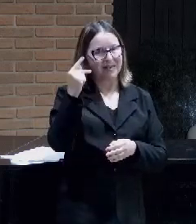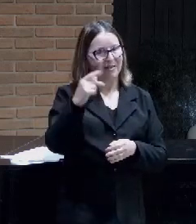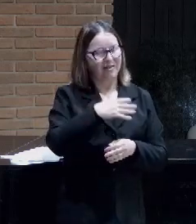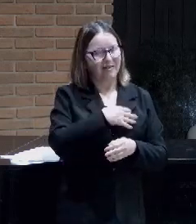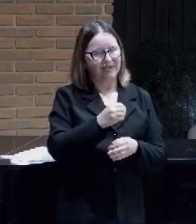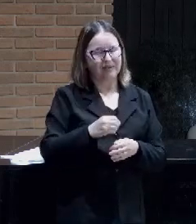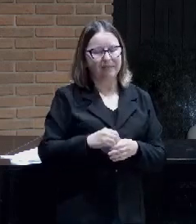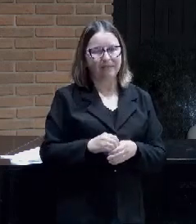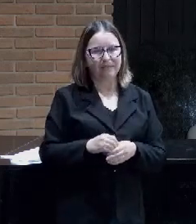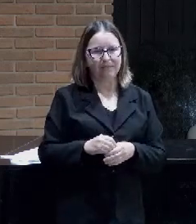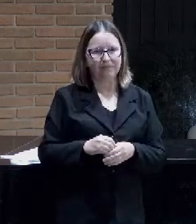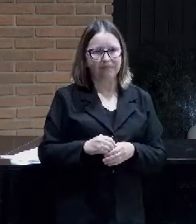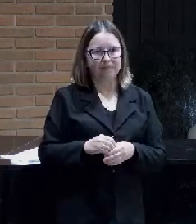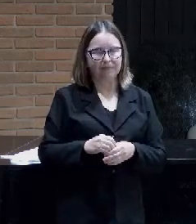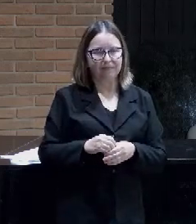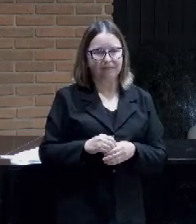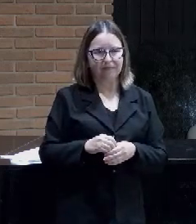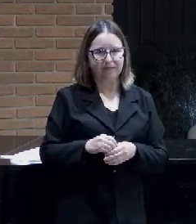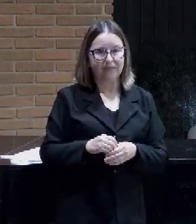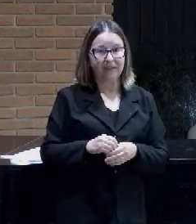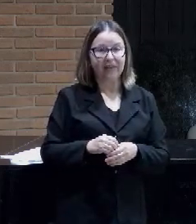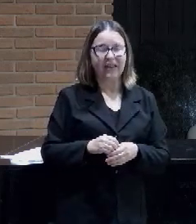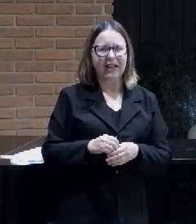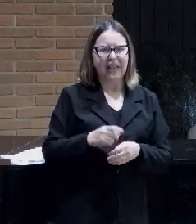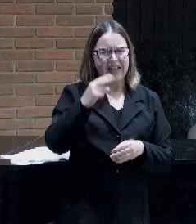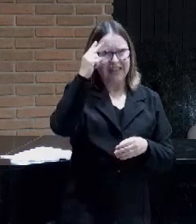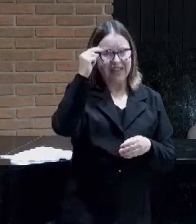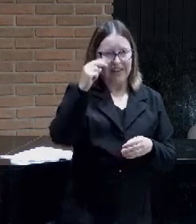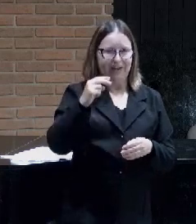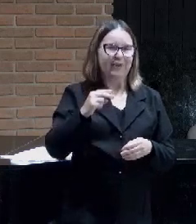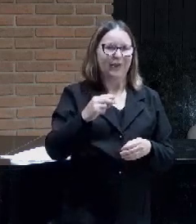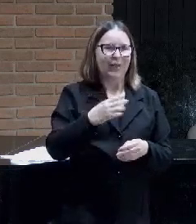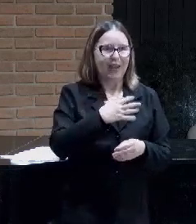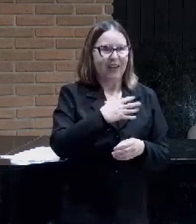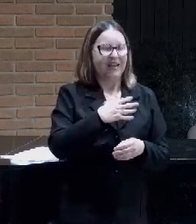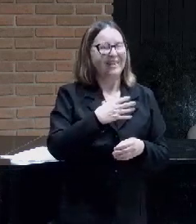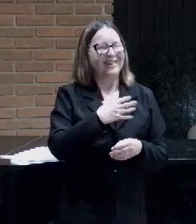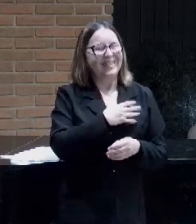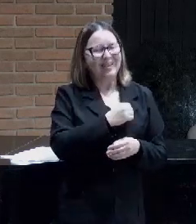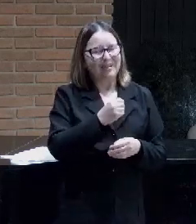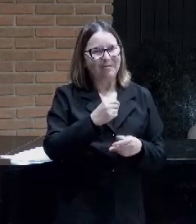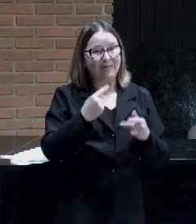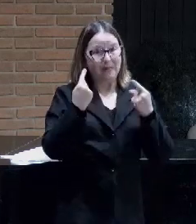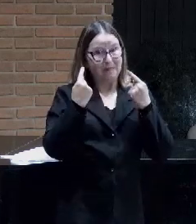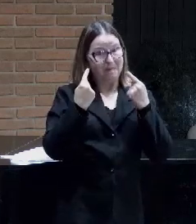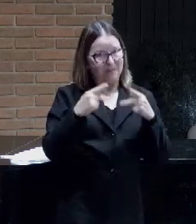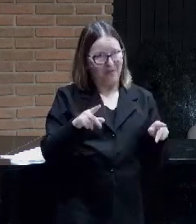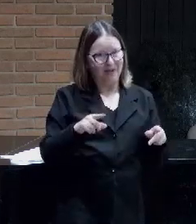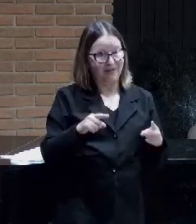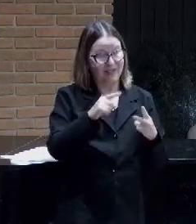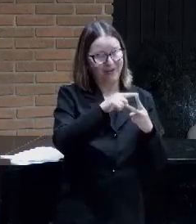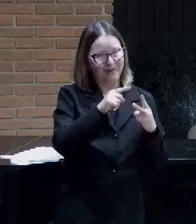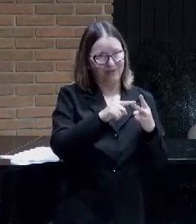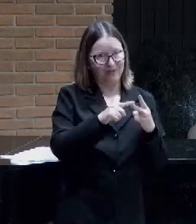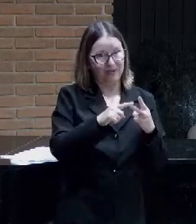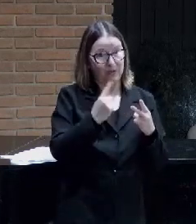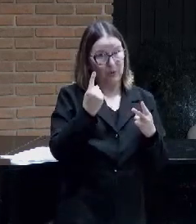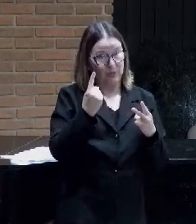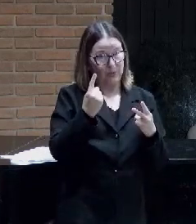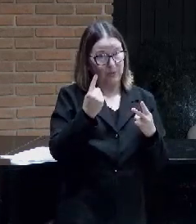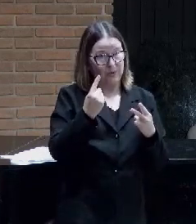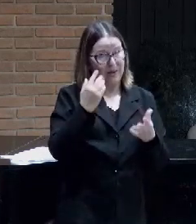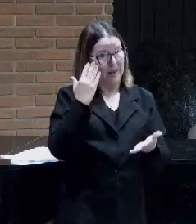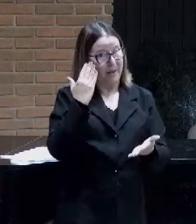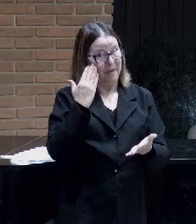apenas um filho pródigo, eram 2 filhos pródigos, porque os 2 estavam perdidos. Um perdido na libertinagem e o outro perdido no